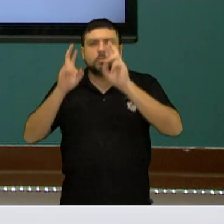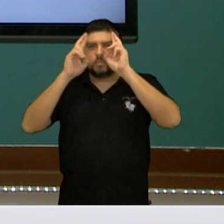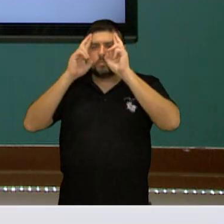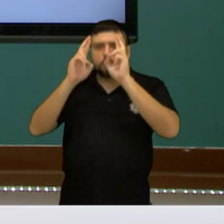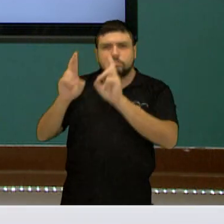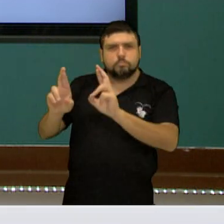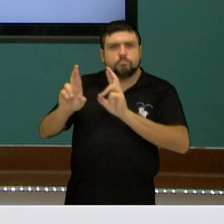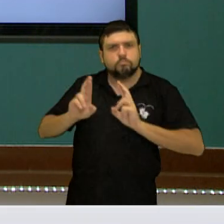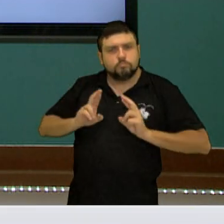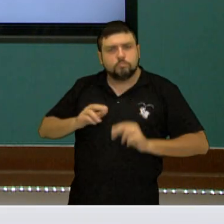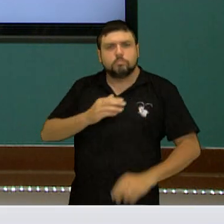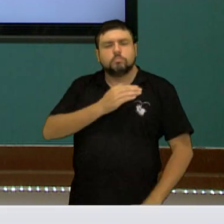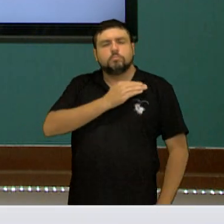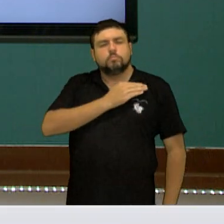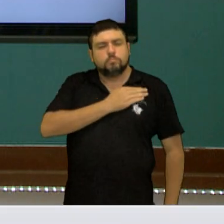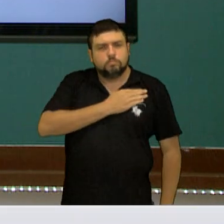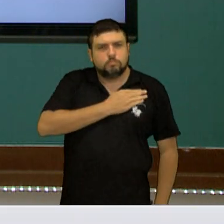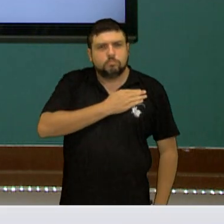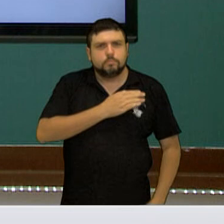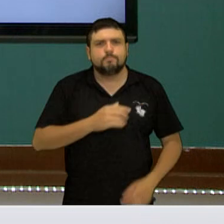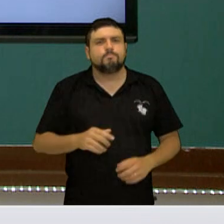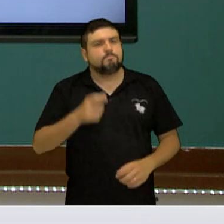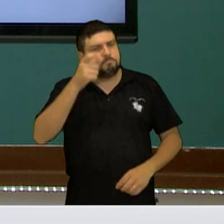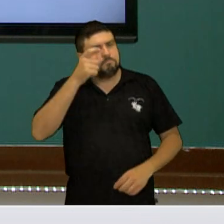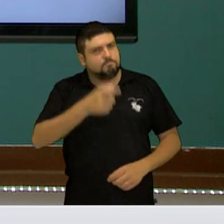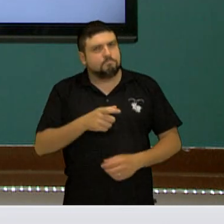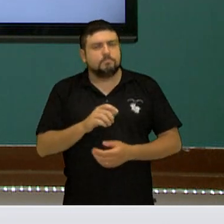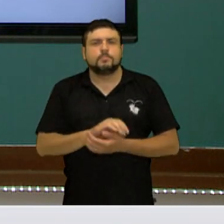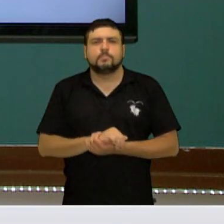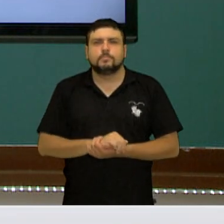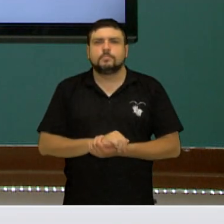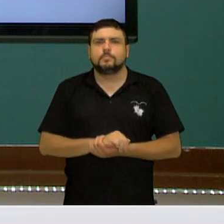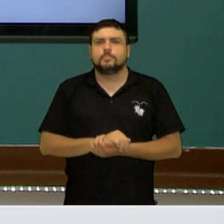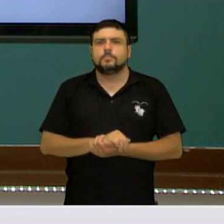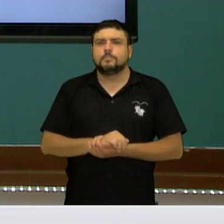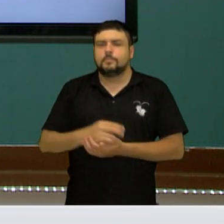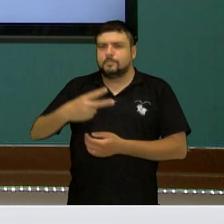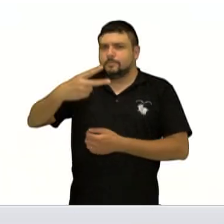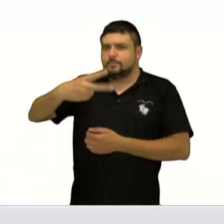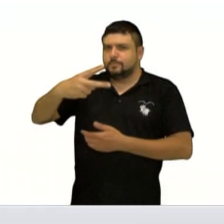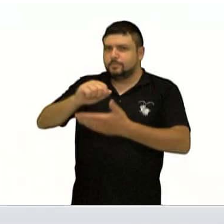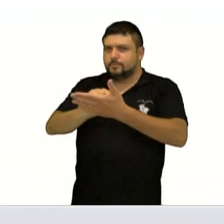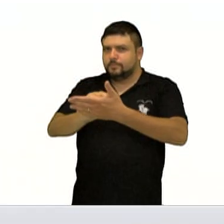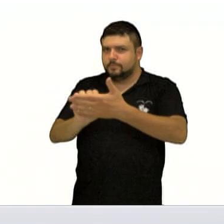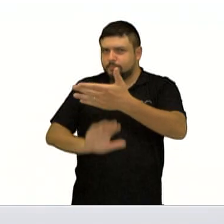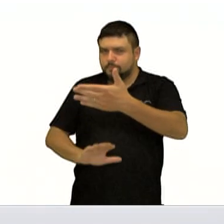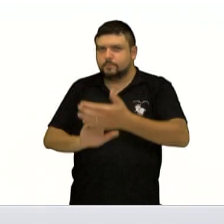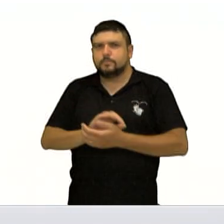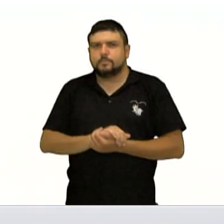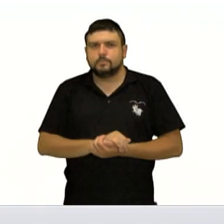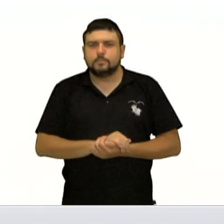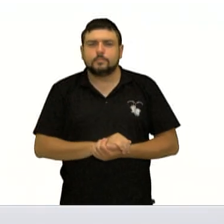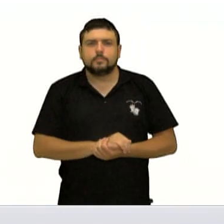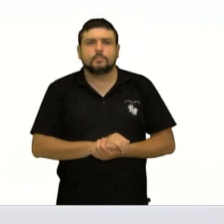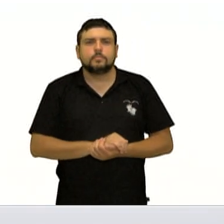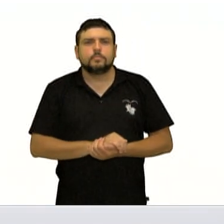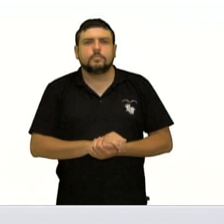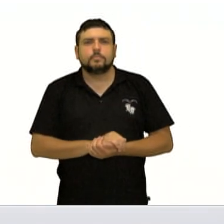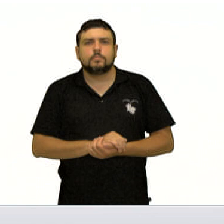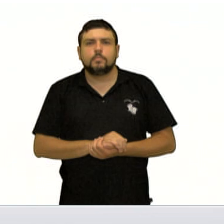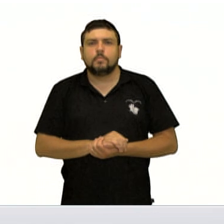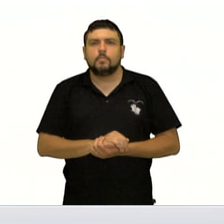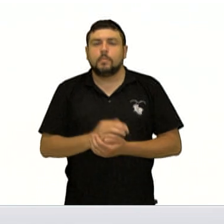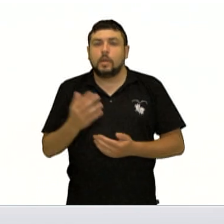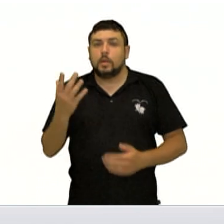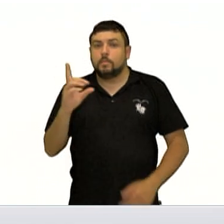mantido no relacionamento. Interessante, né? Vamos para a segunda? Segunda questão diz assim: colocar a mão direita